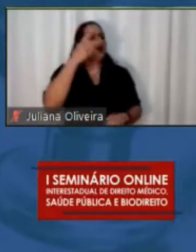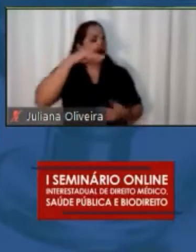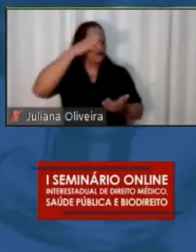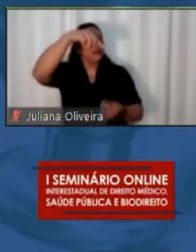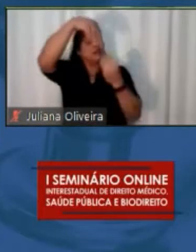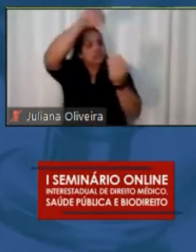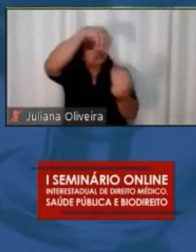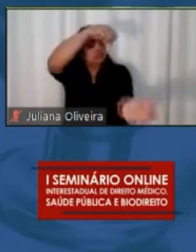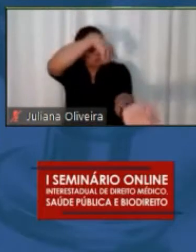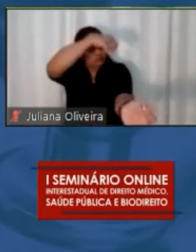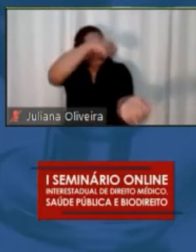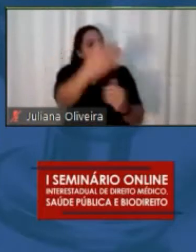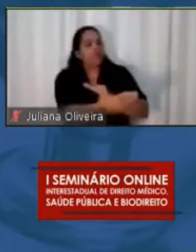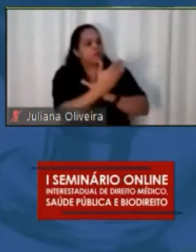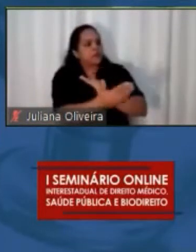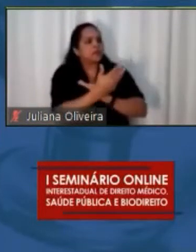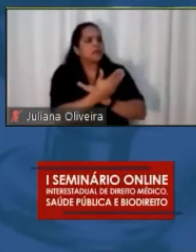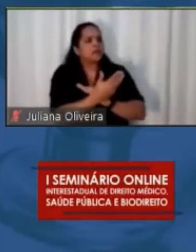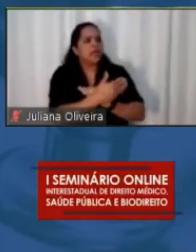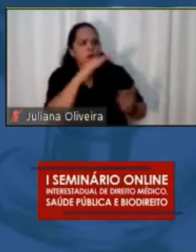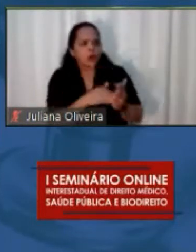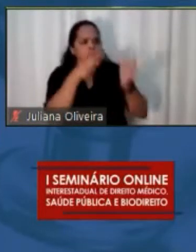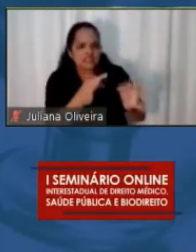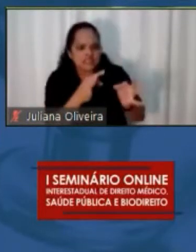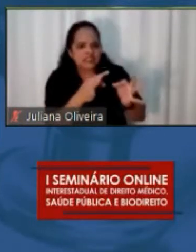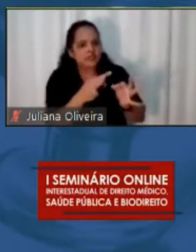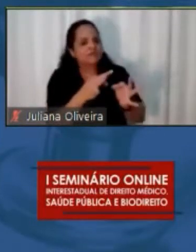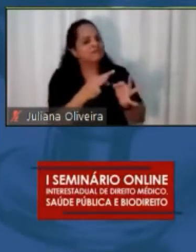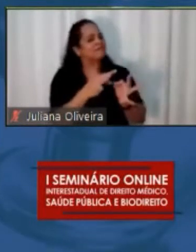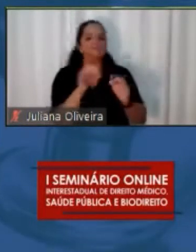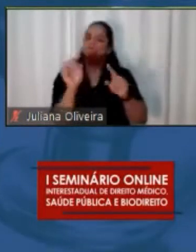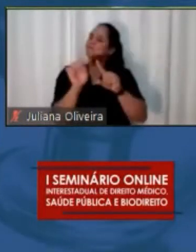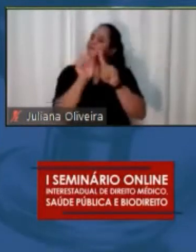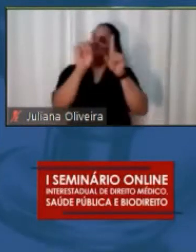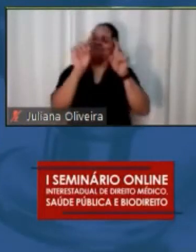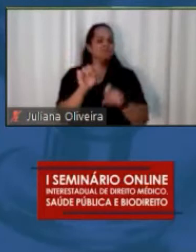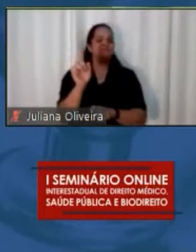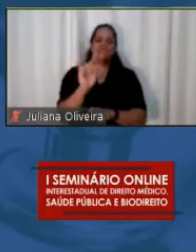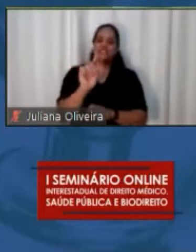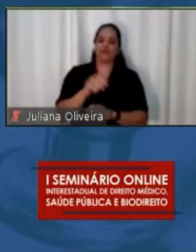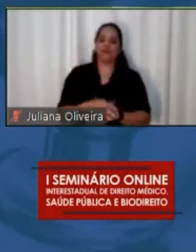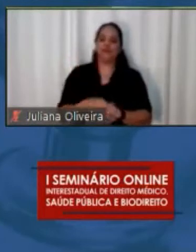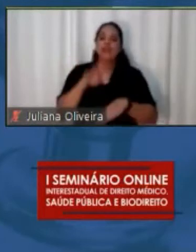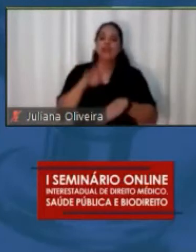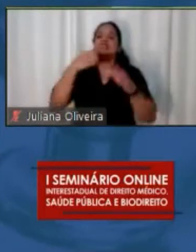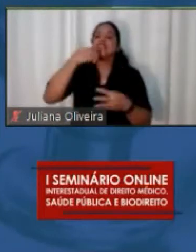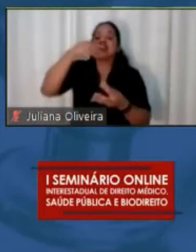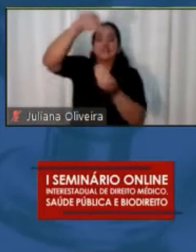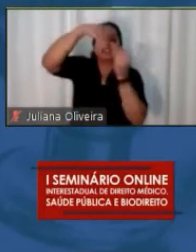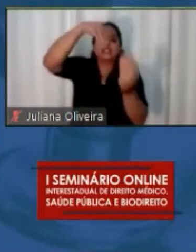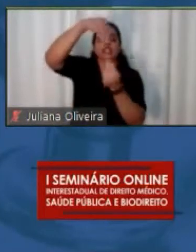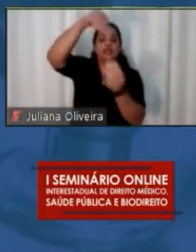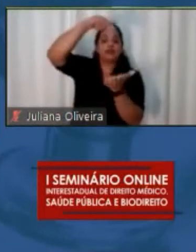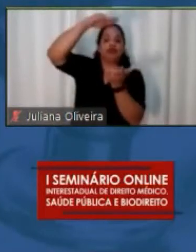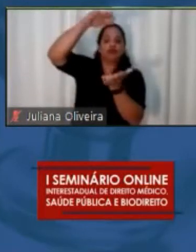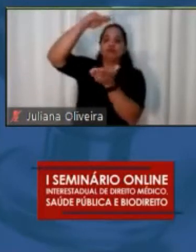que é que está acontecendo nesse caso? O que está acontecendo é que, quando o sangue é estocado, existem muitas alterações naquelas hemácias